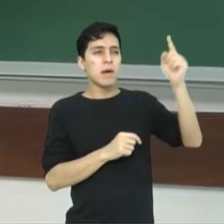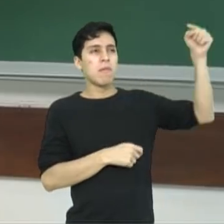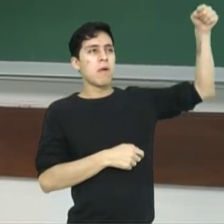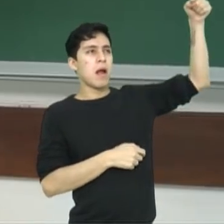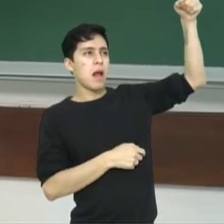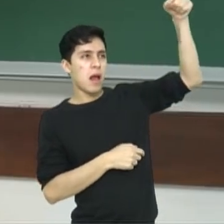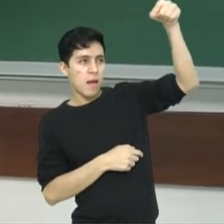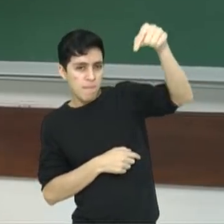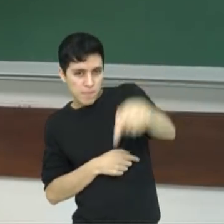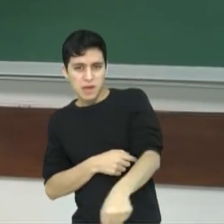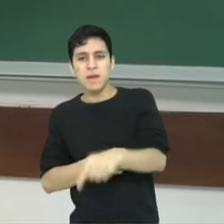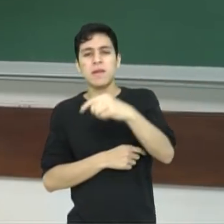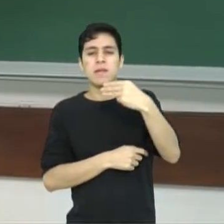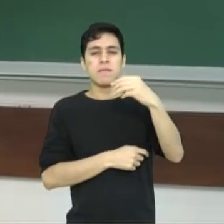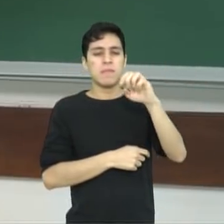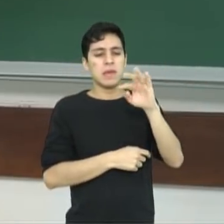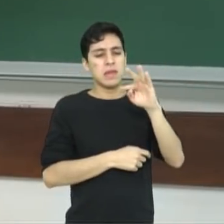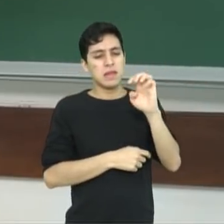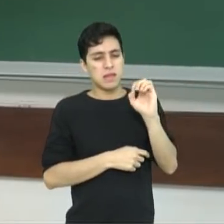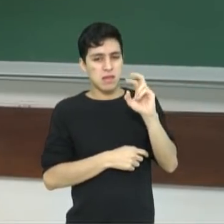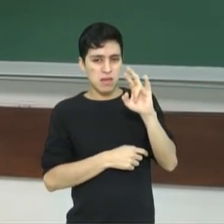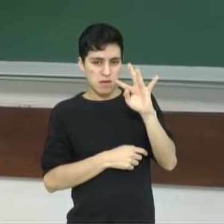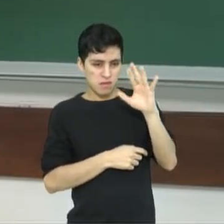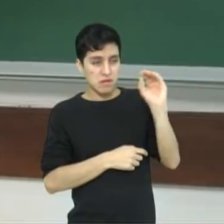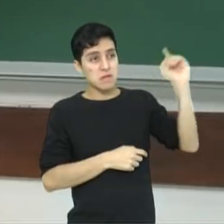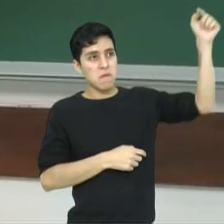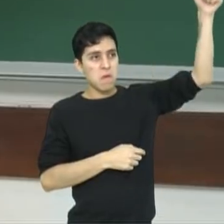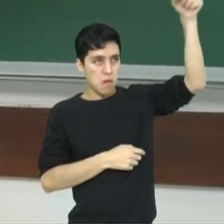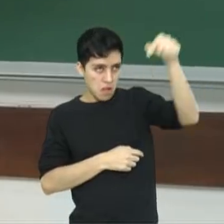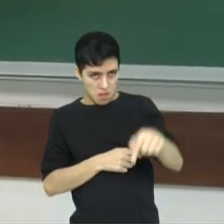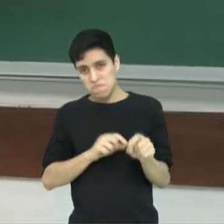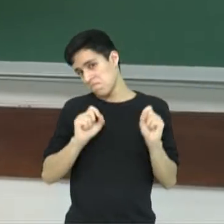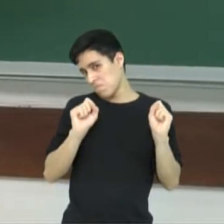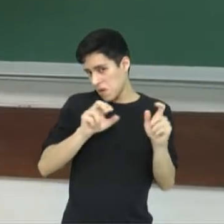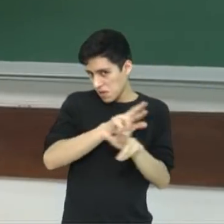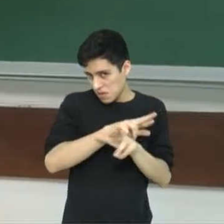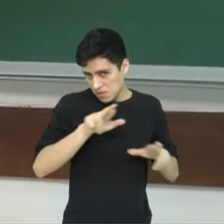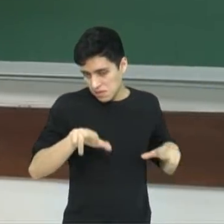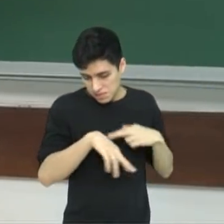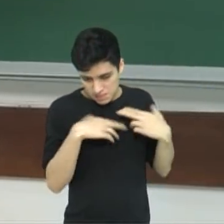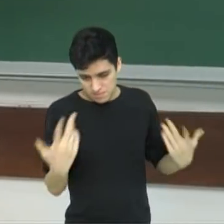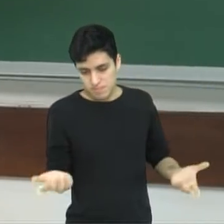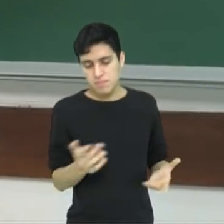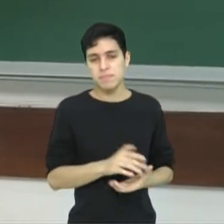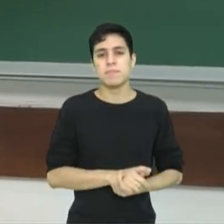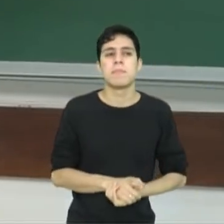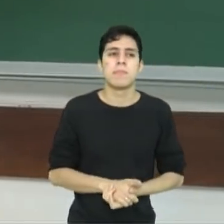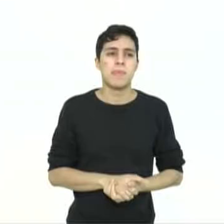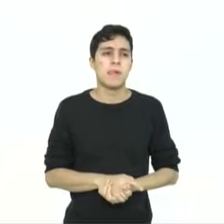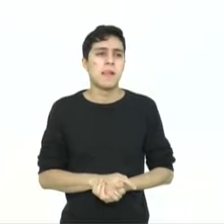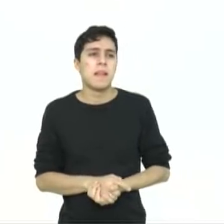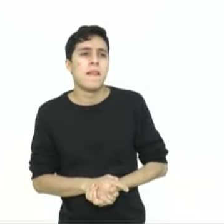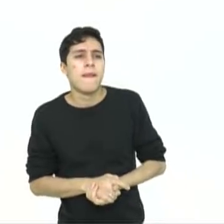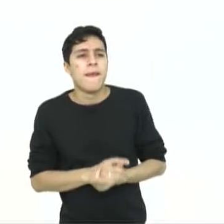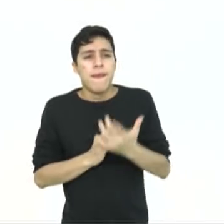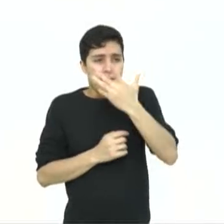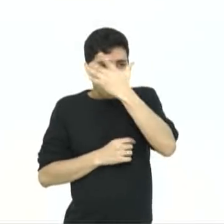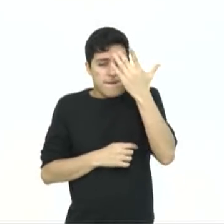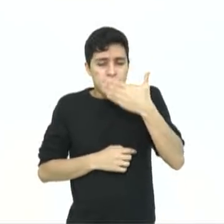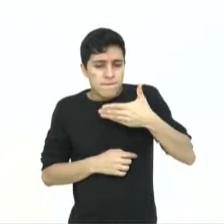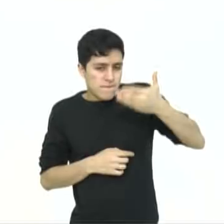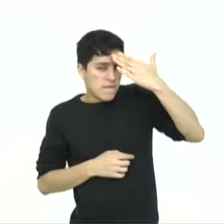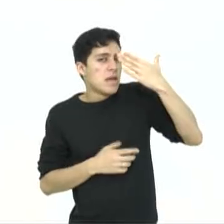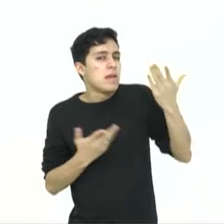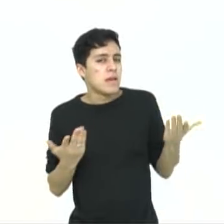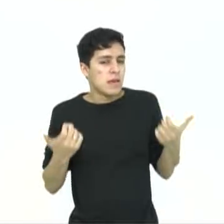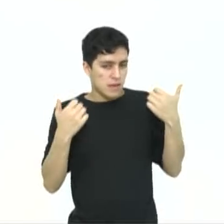de Maomé. Maomé, ele se apresenta como um profeta, e assim como ele também colocava Jesus Cristo também como um